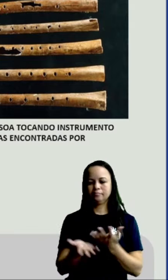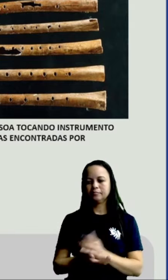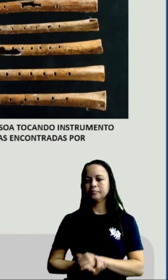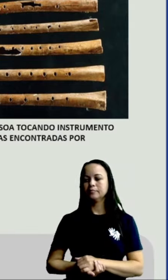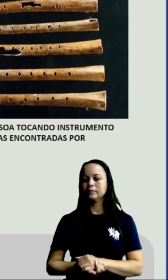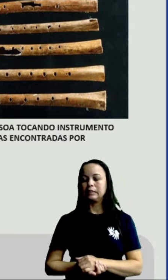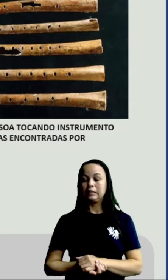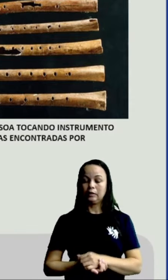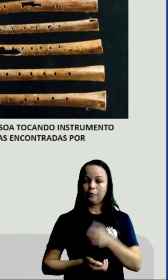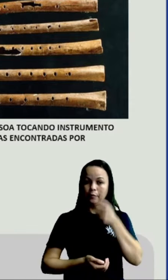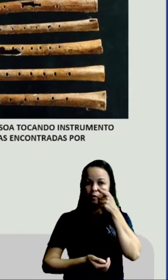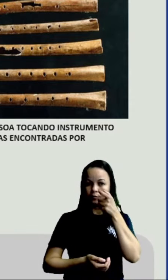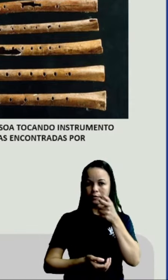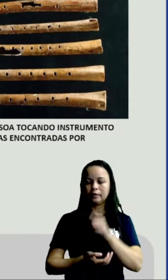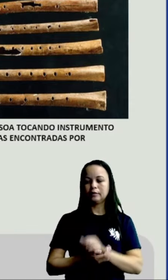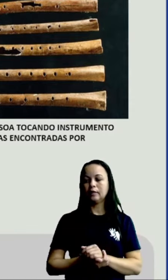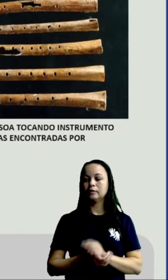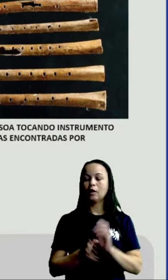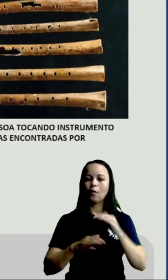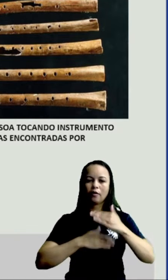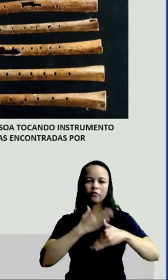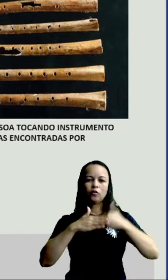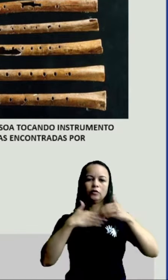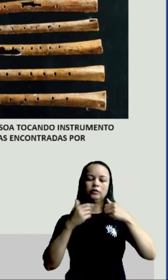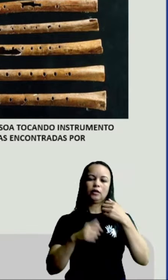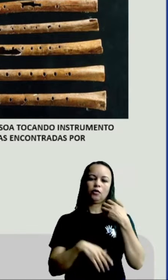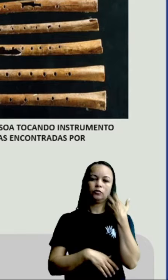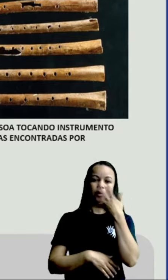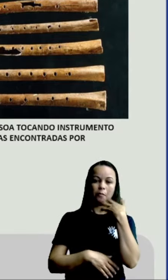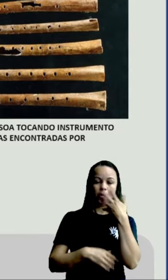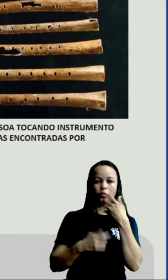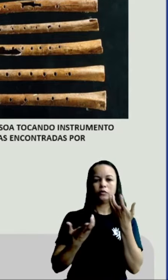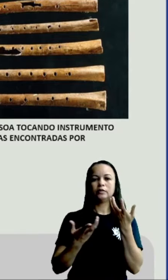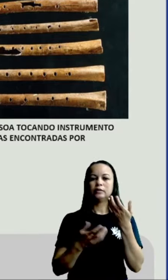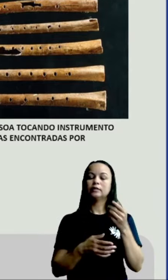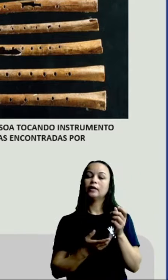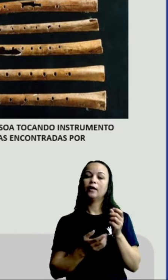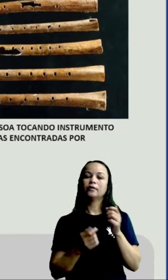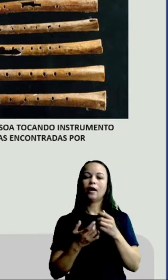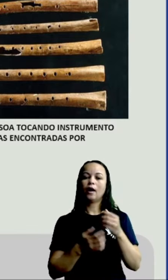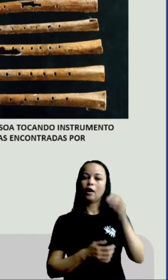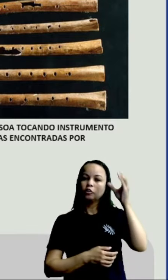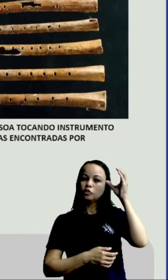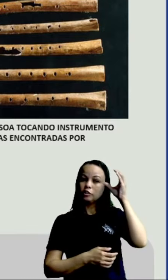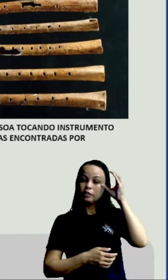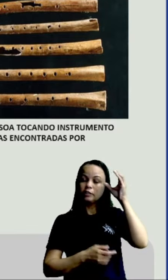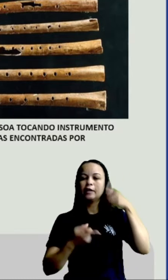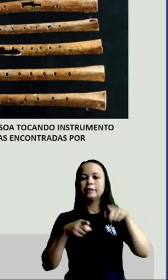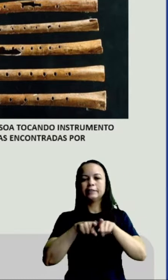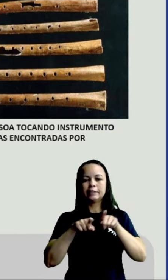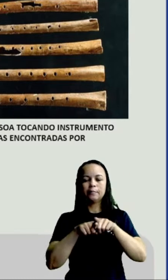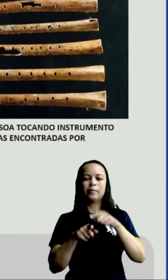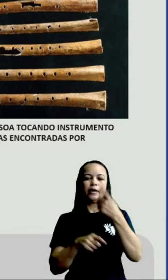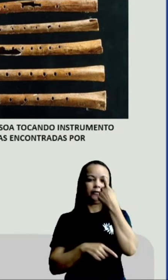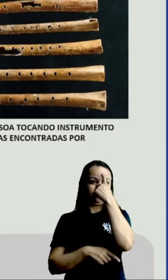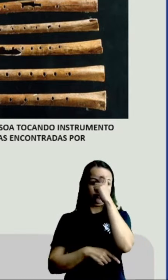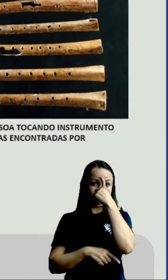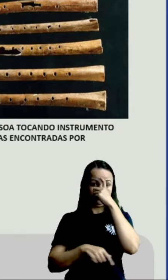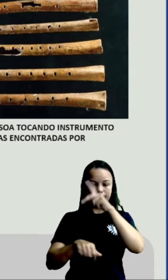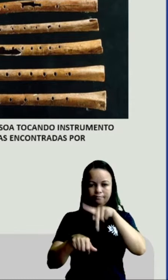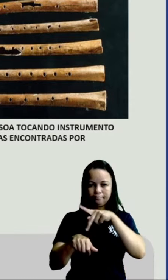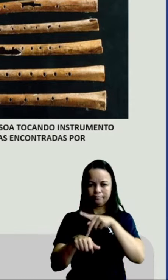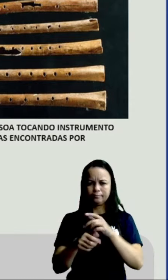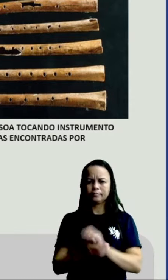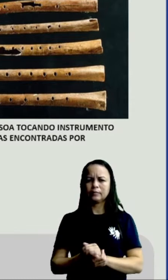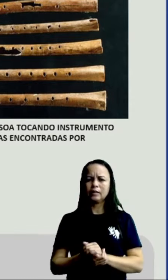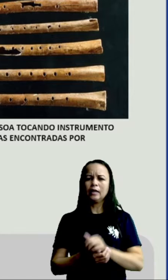aí a evolução da música dentro da música na China e na Índia como acontecia na Ásia